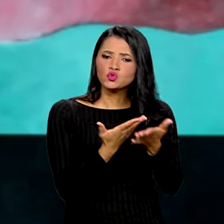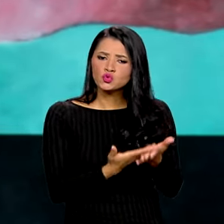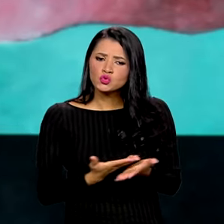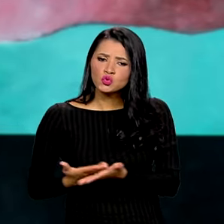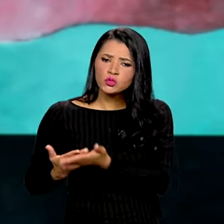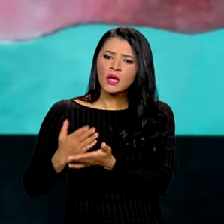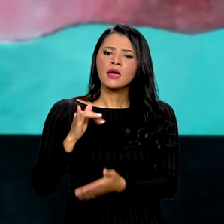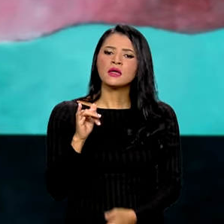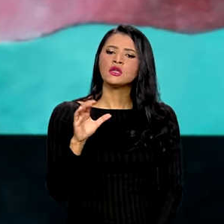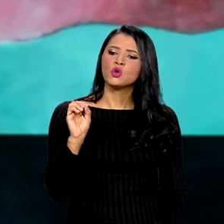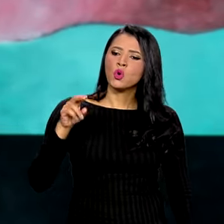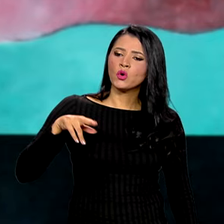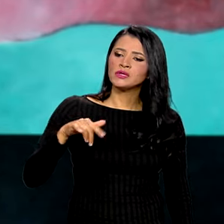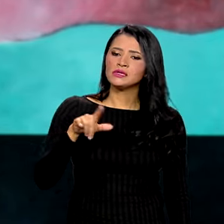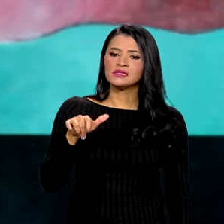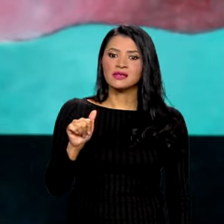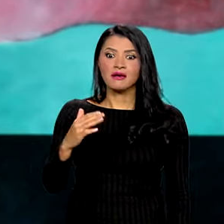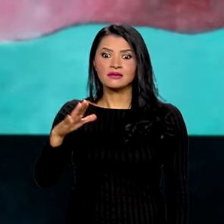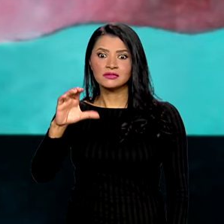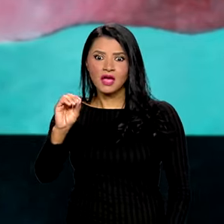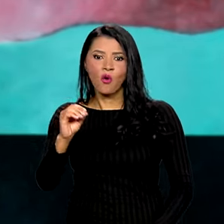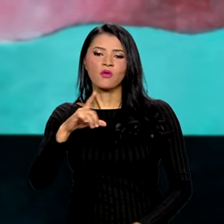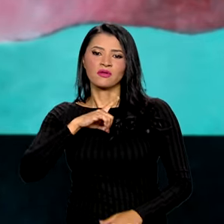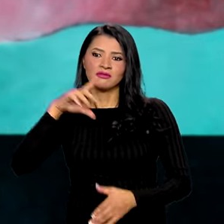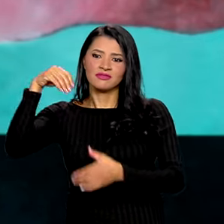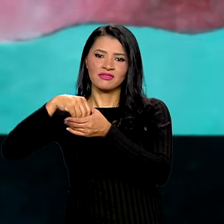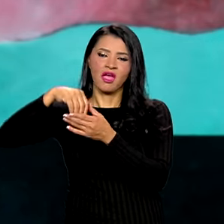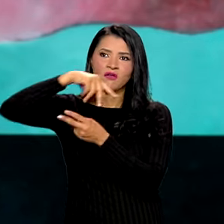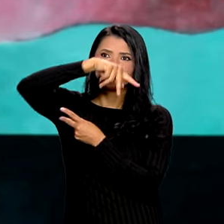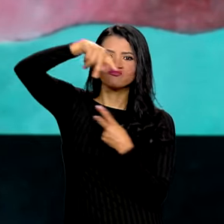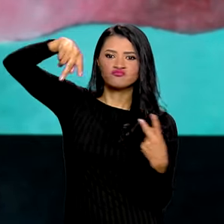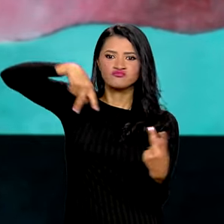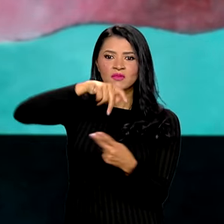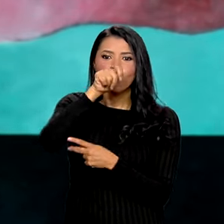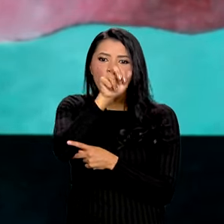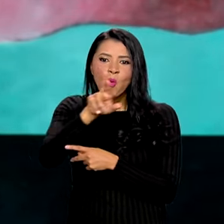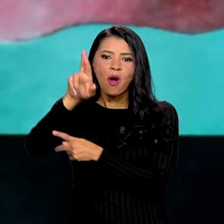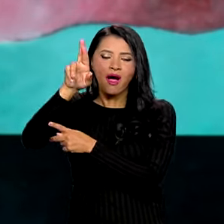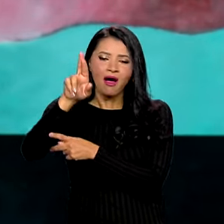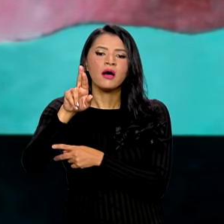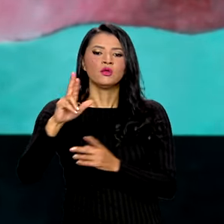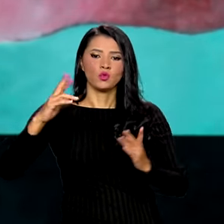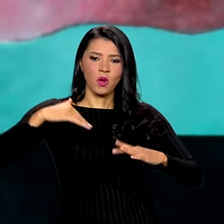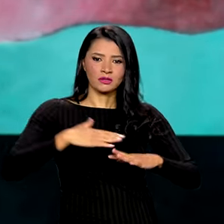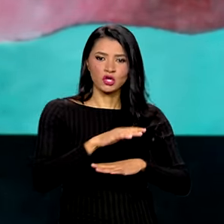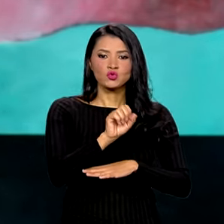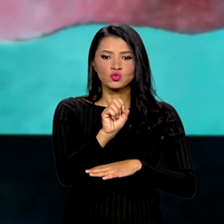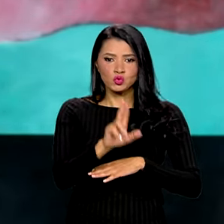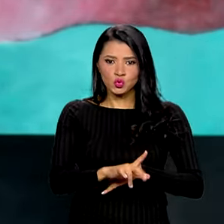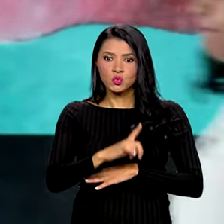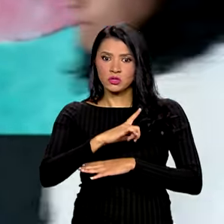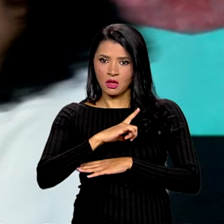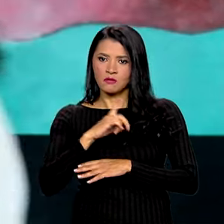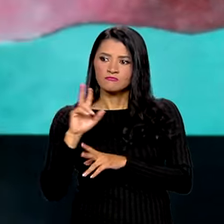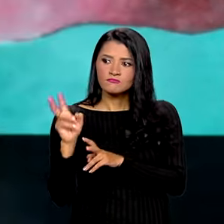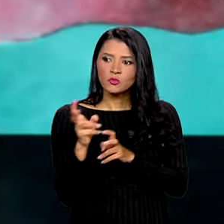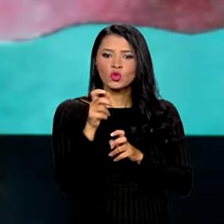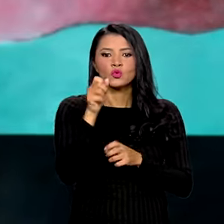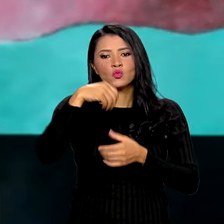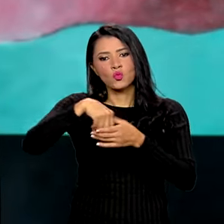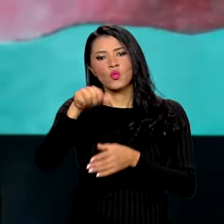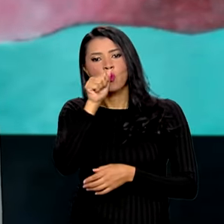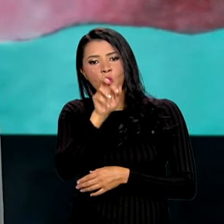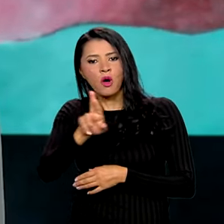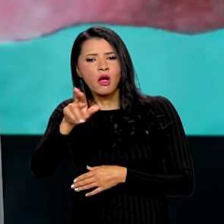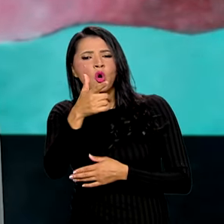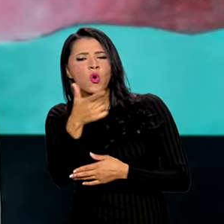da ionização que tem na atmosfera, principalmente Atlântico Sul. E existem outras